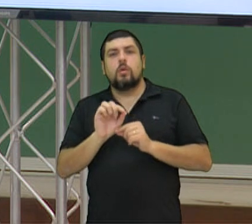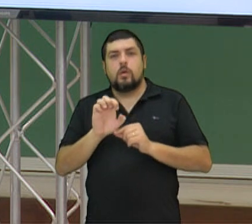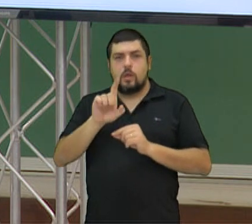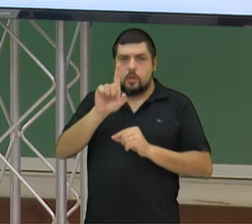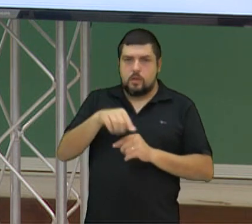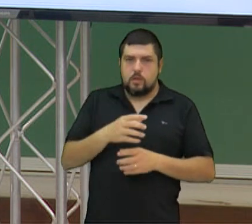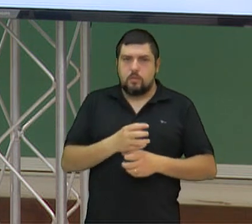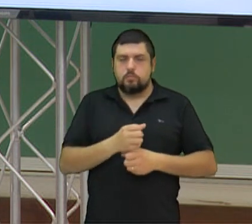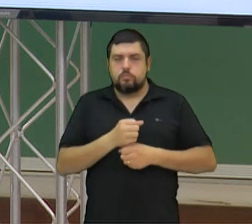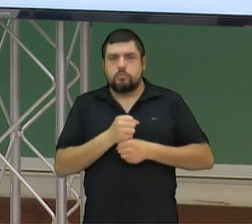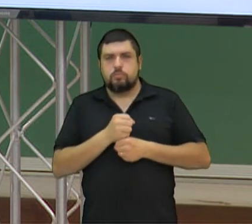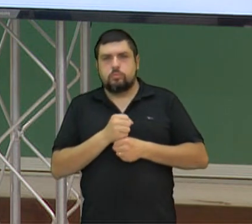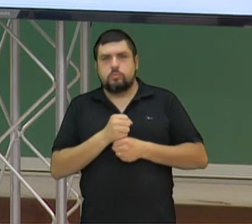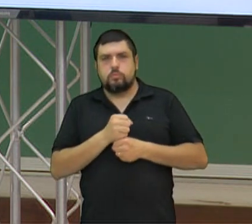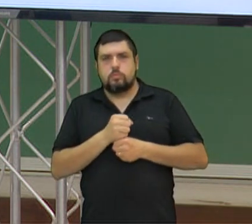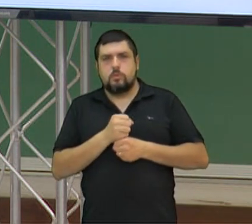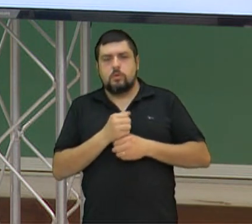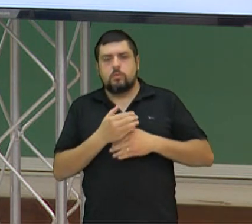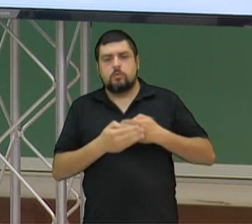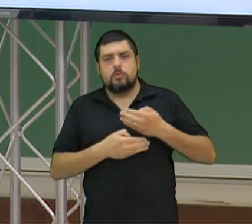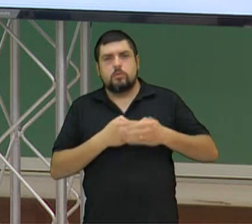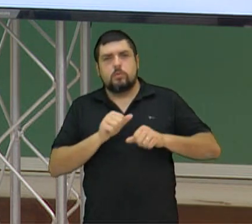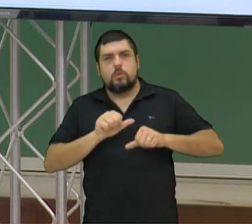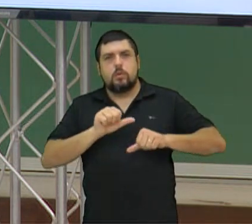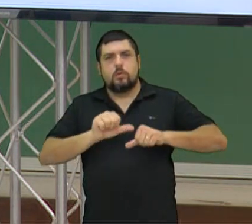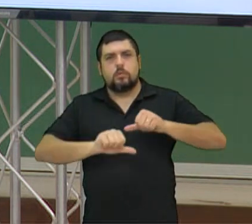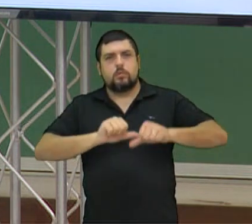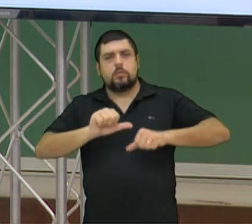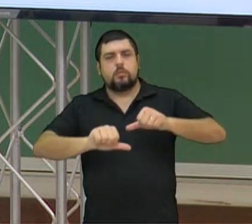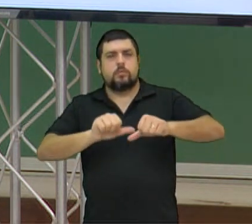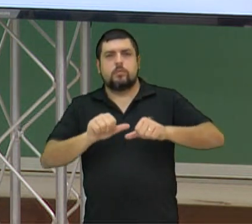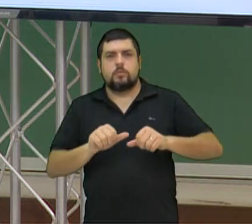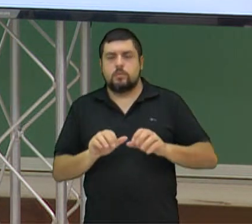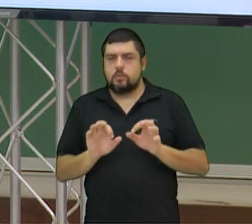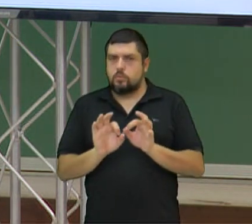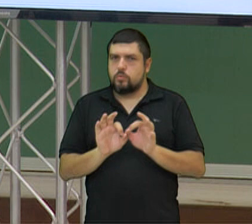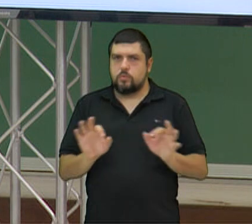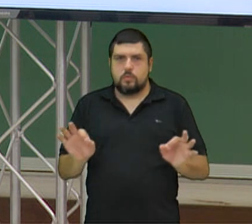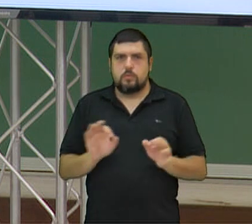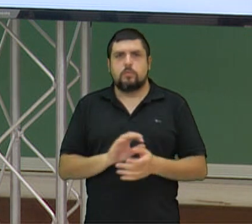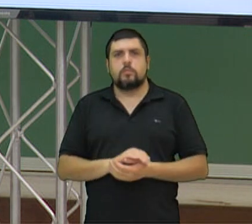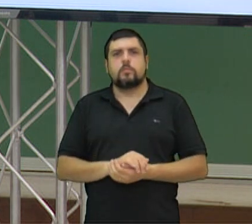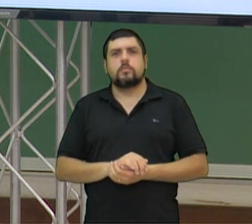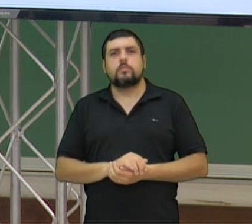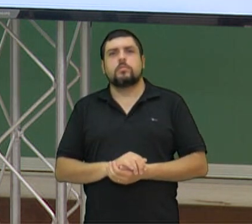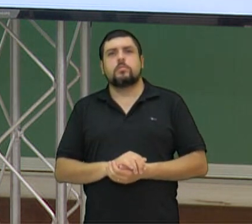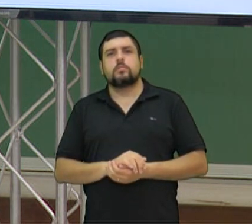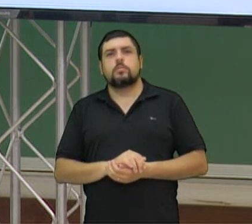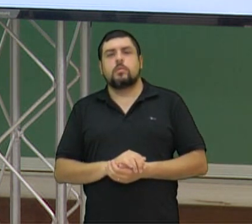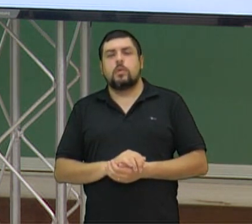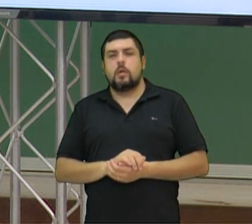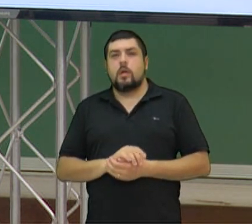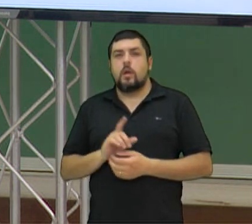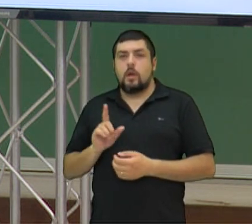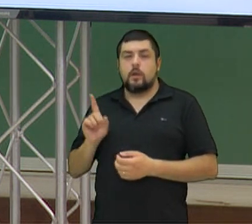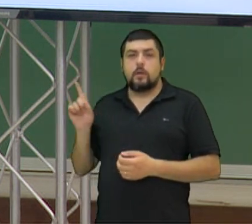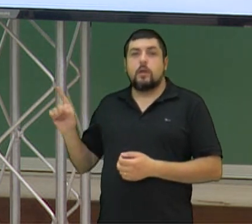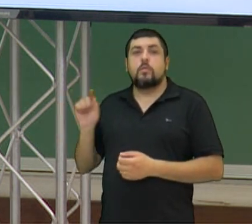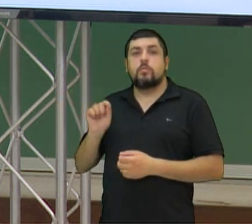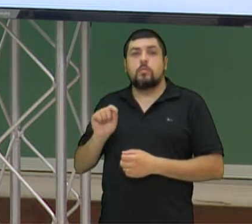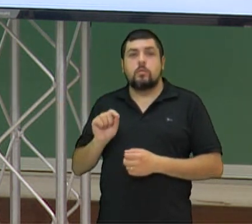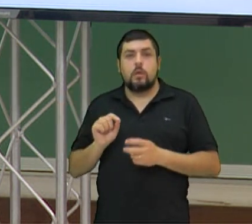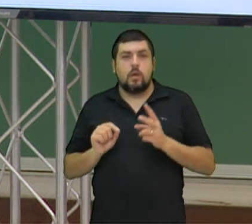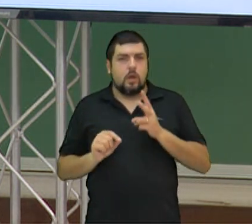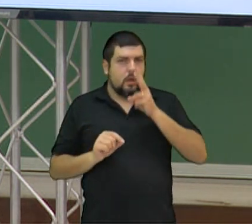ela simplesmente é transformada, certo? Então aqui, na verdade, nós estamos apenas modificando a